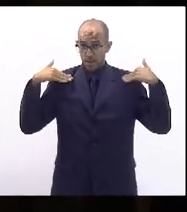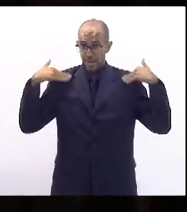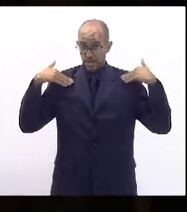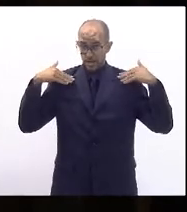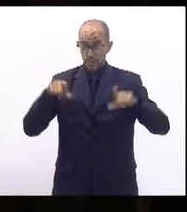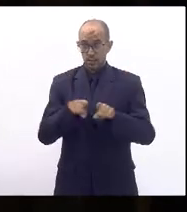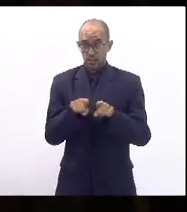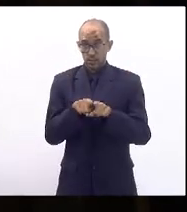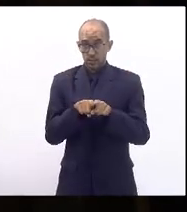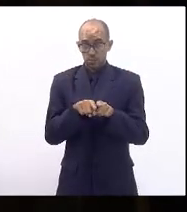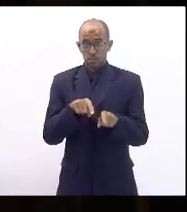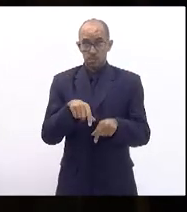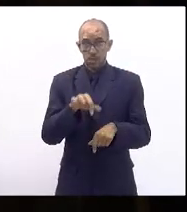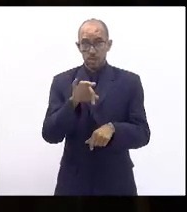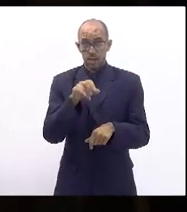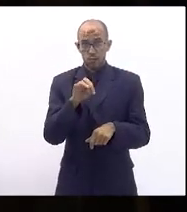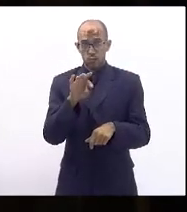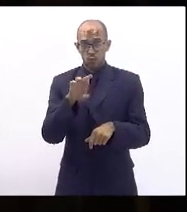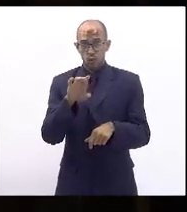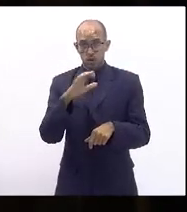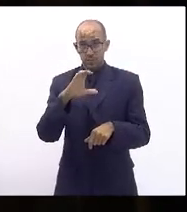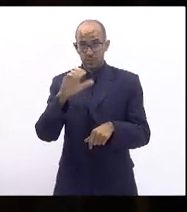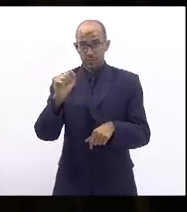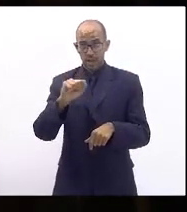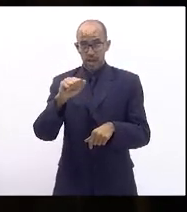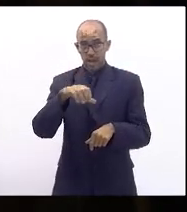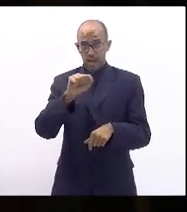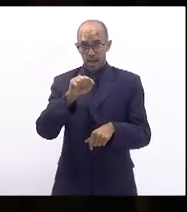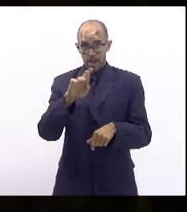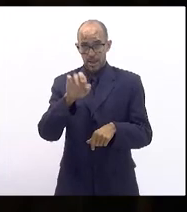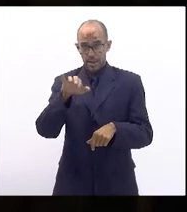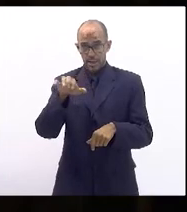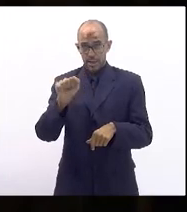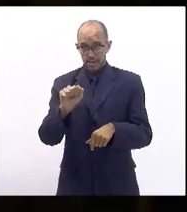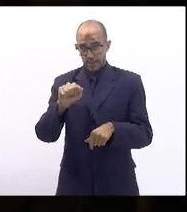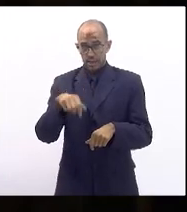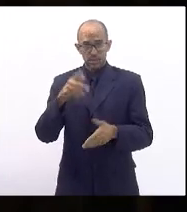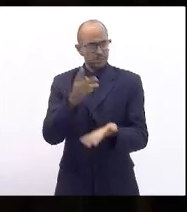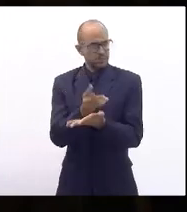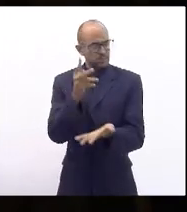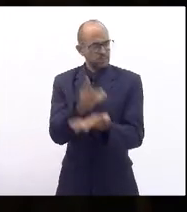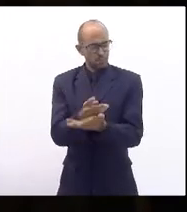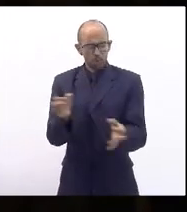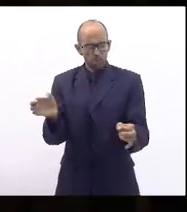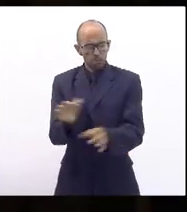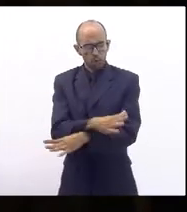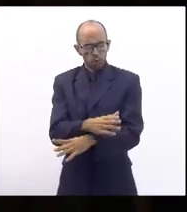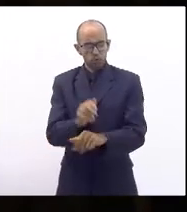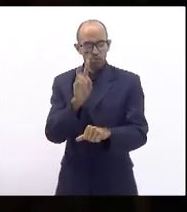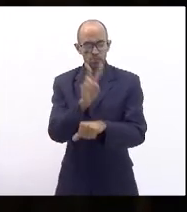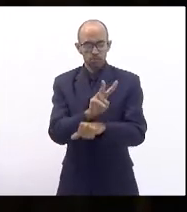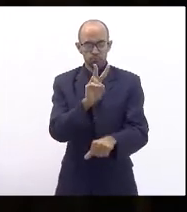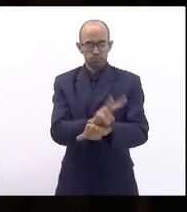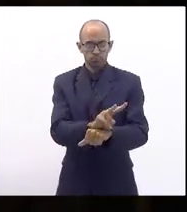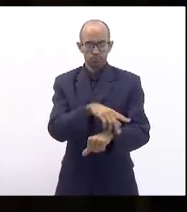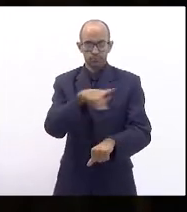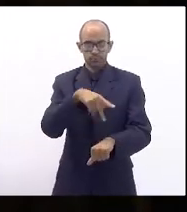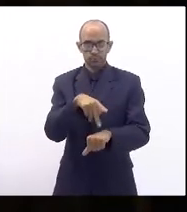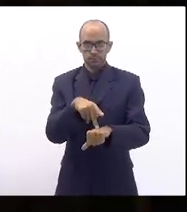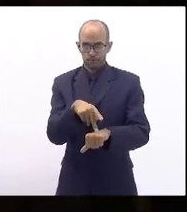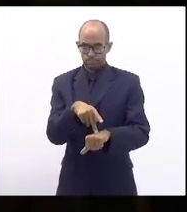Brasileira em todos os importantes episódios da Vida nacional sempre prontos para defender a pátria e